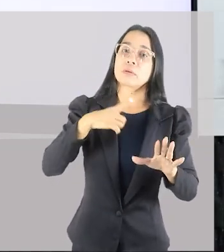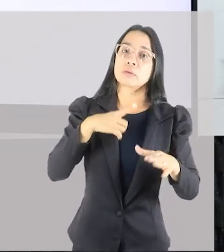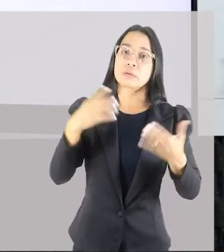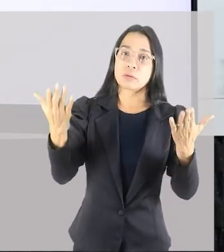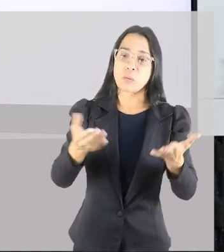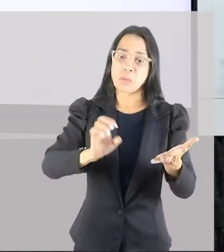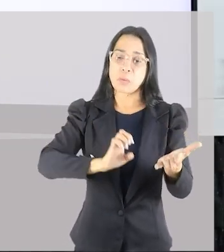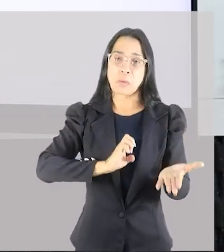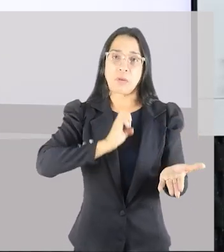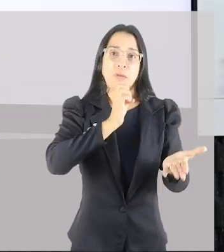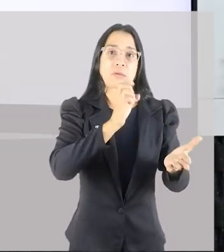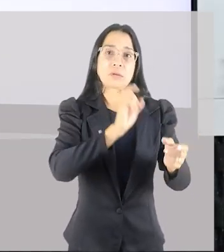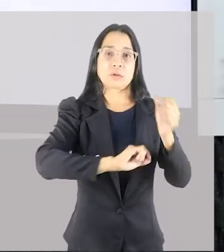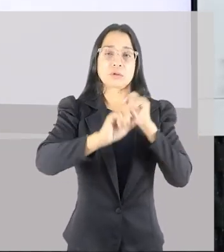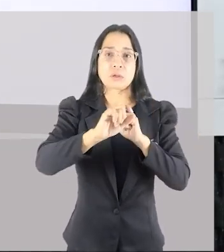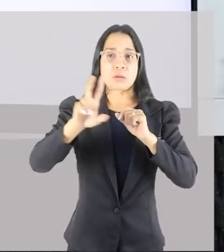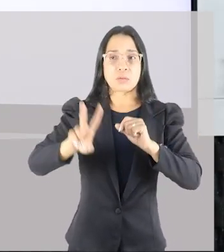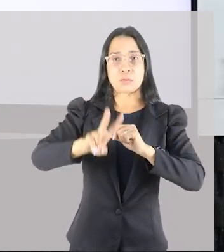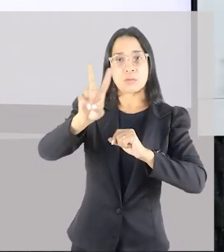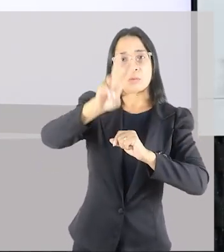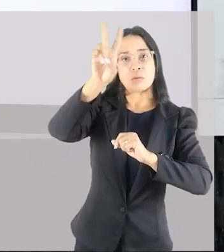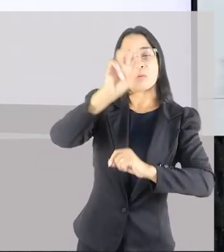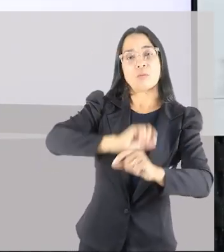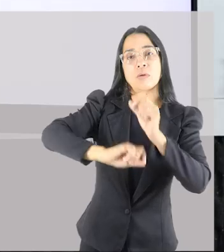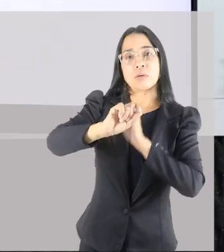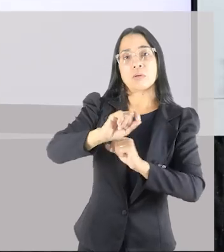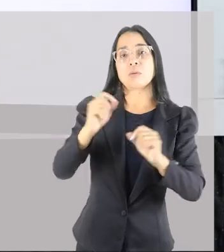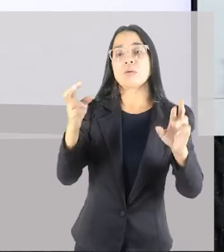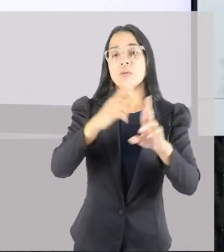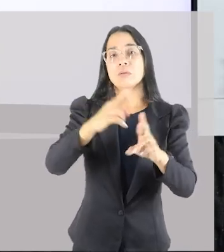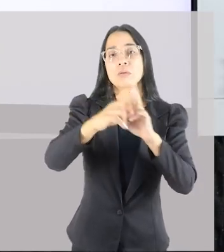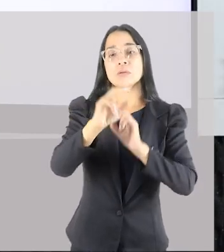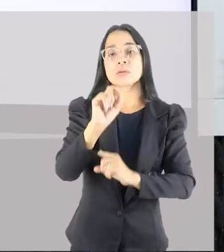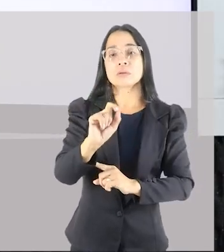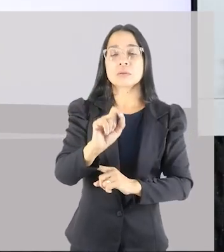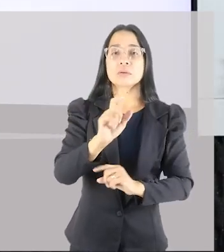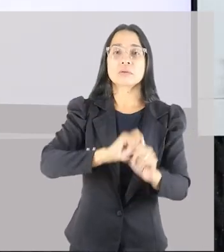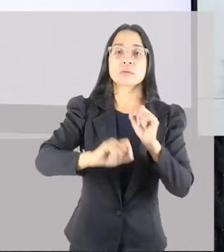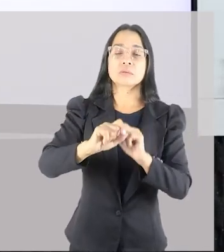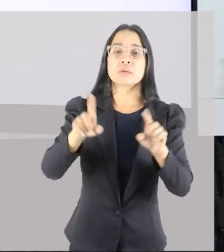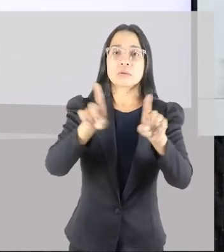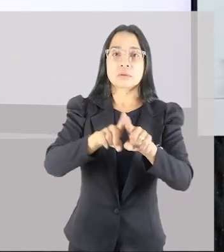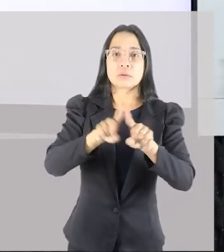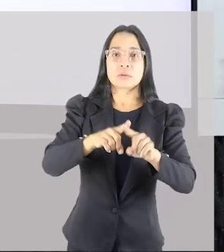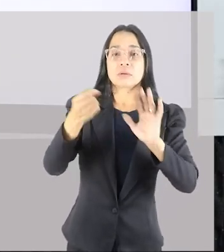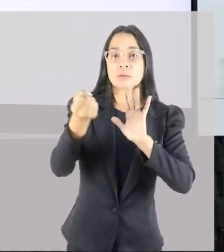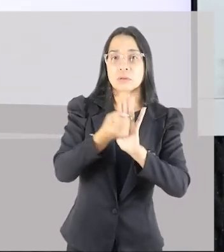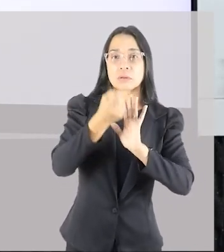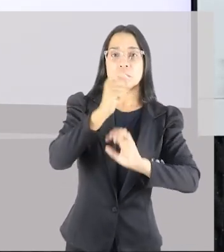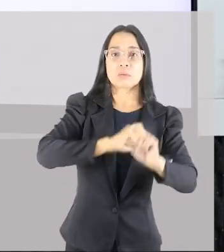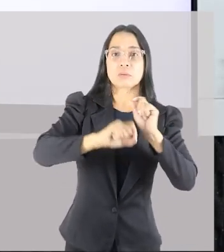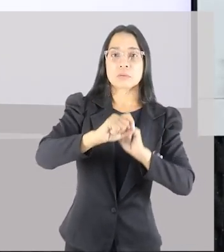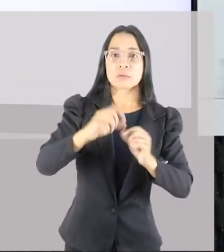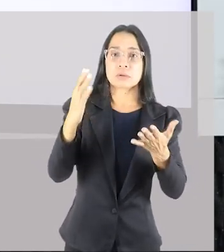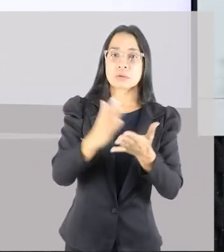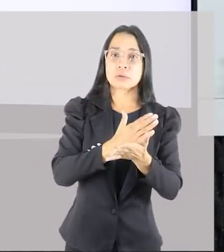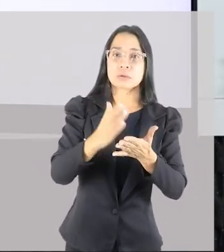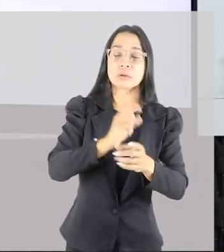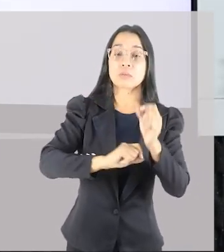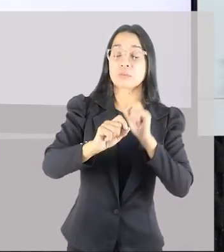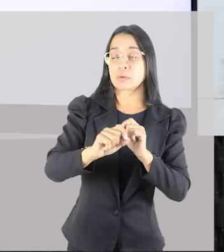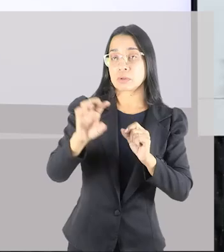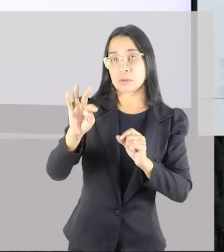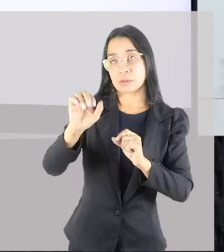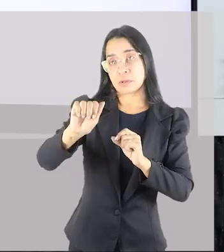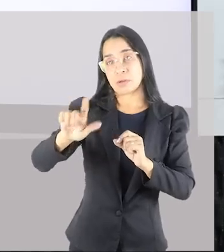exagero de uma valoração a respeito disto e uma simbologia que talvez talvez